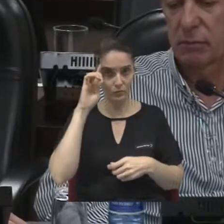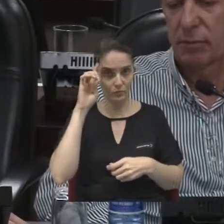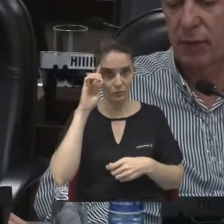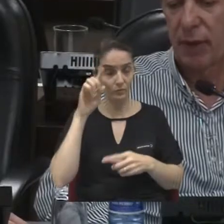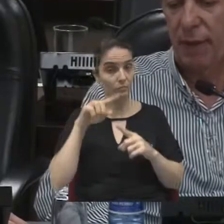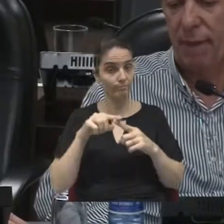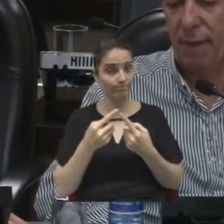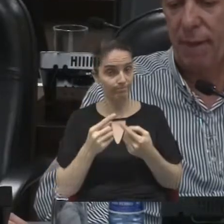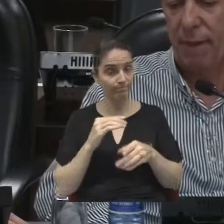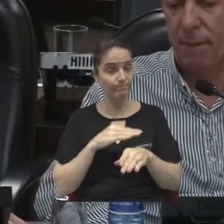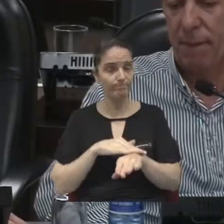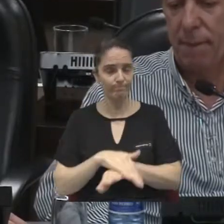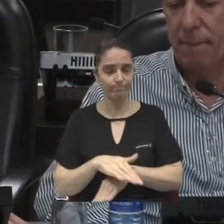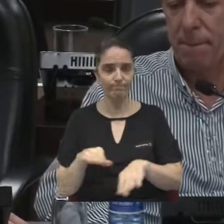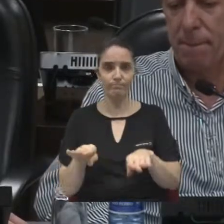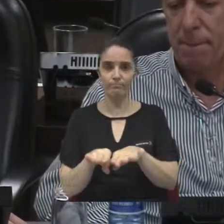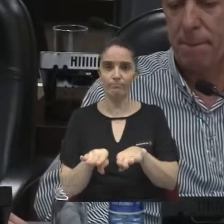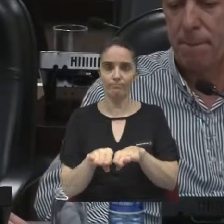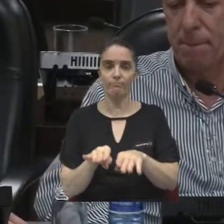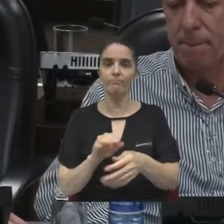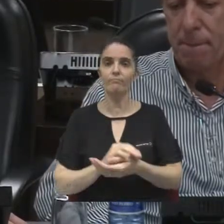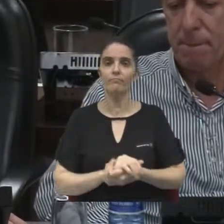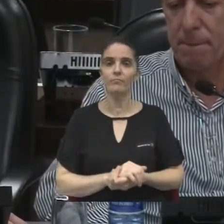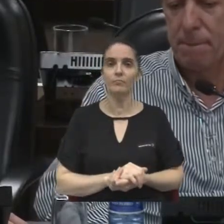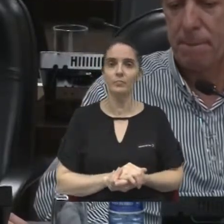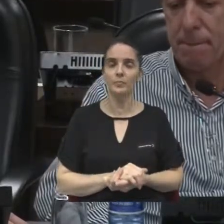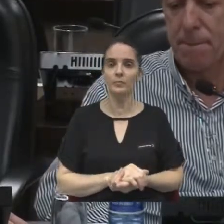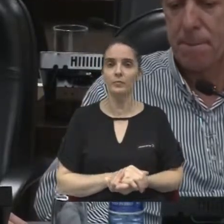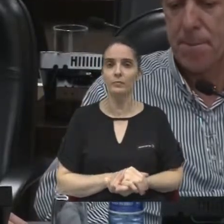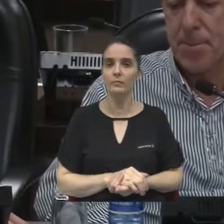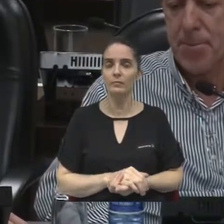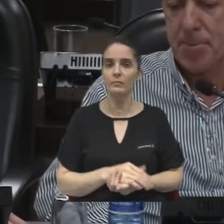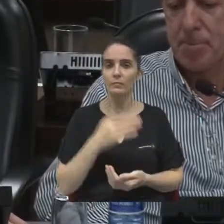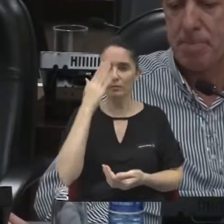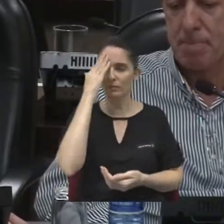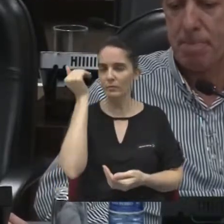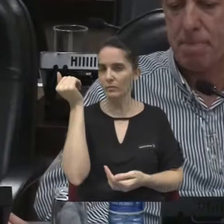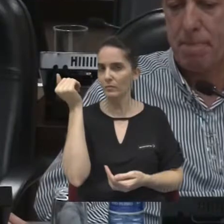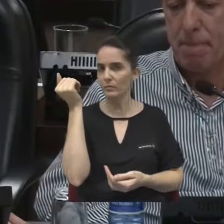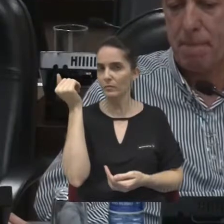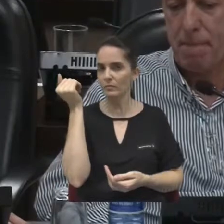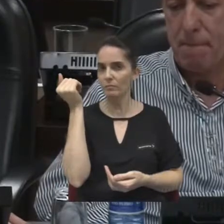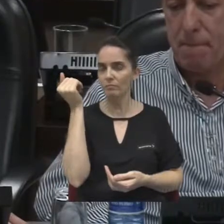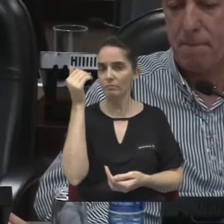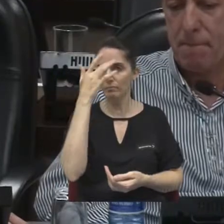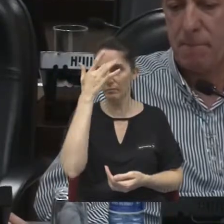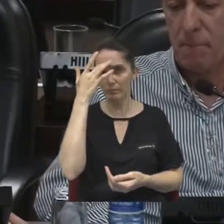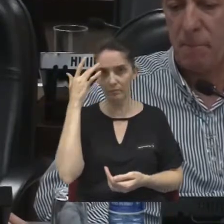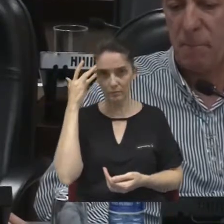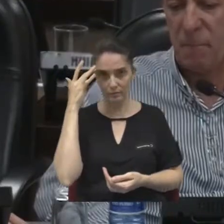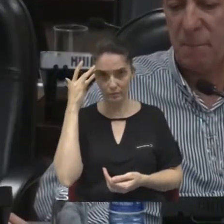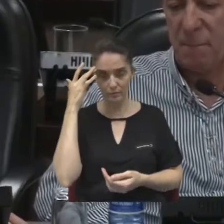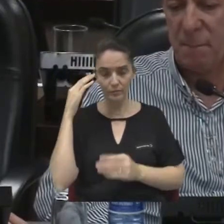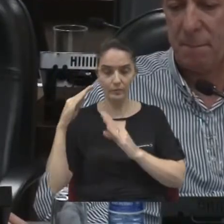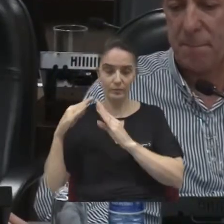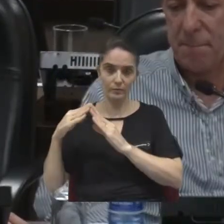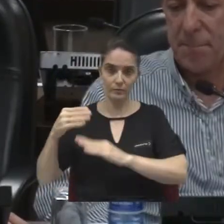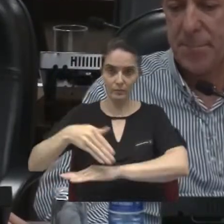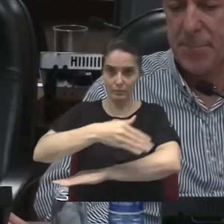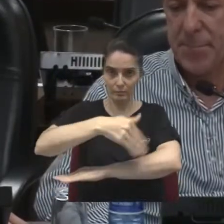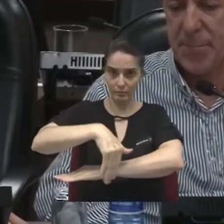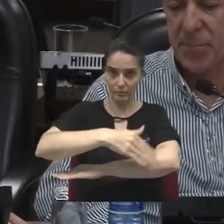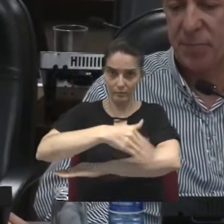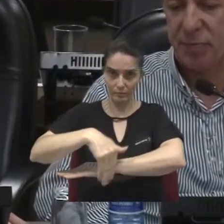mas à noite também. Nós sabemos que o pessoal, os andarilhos,